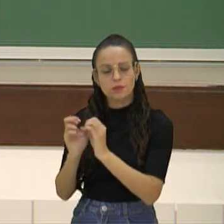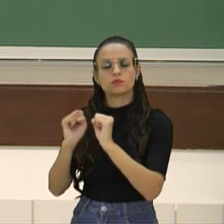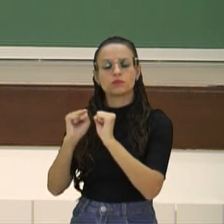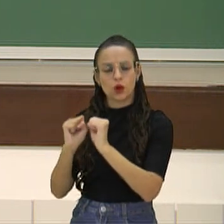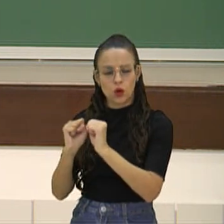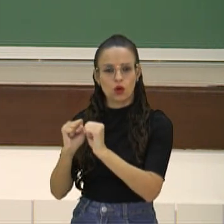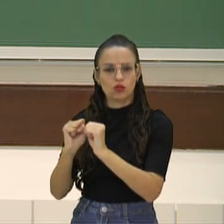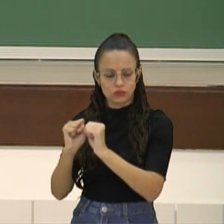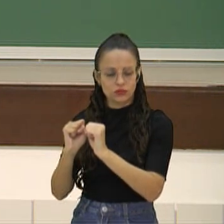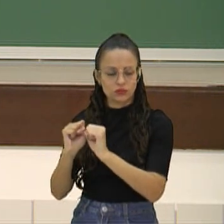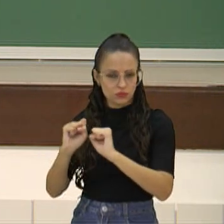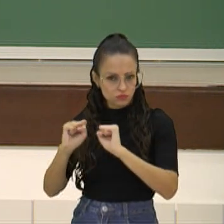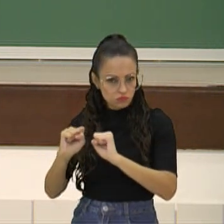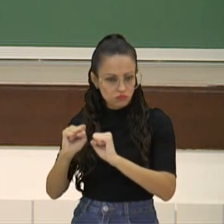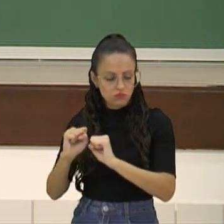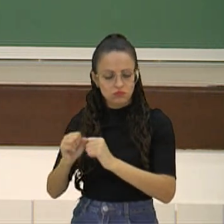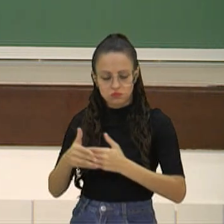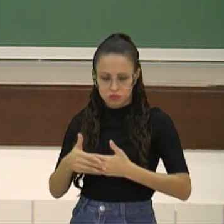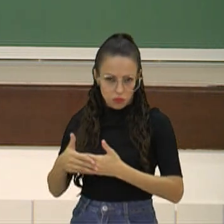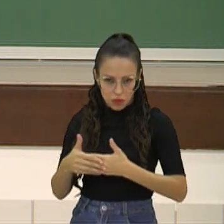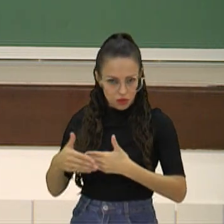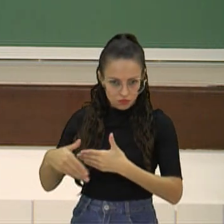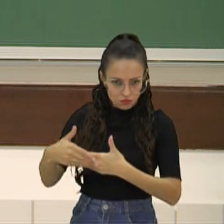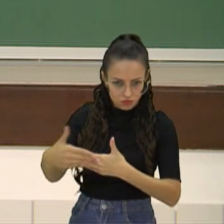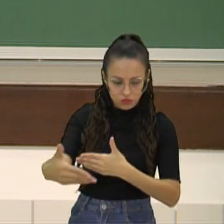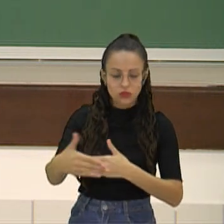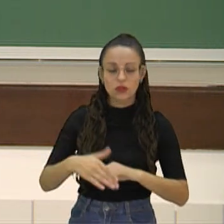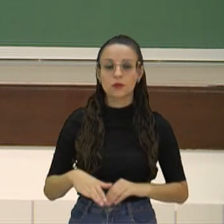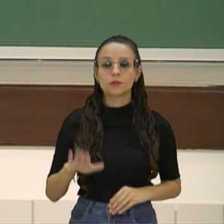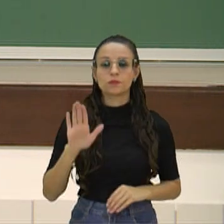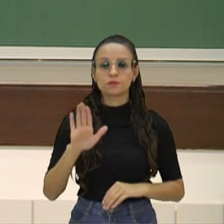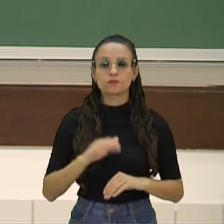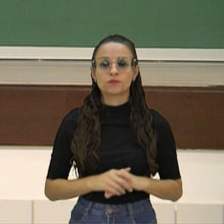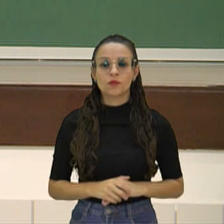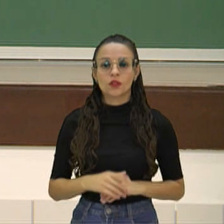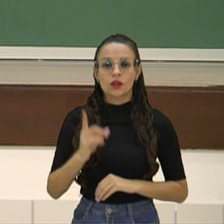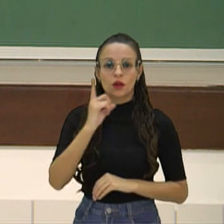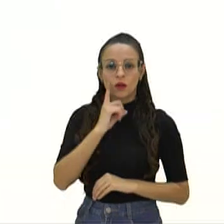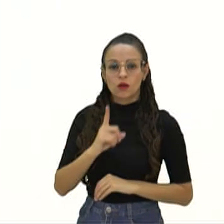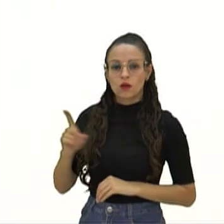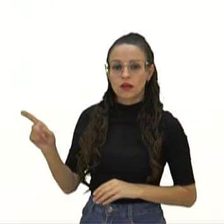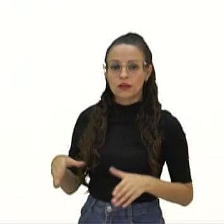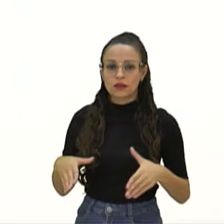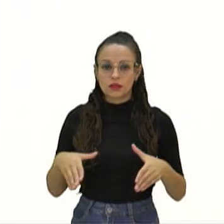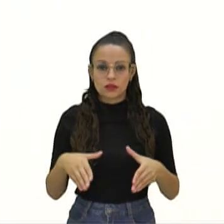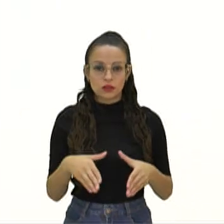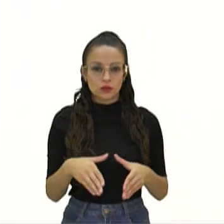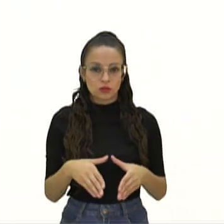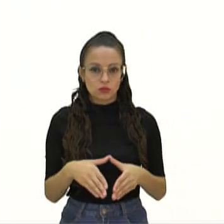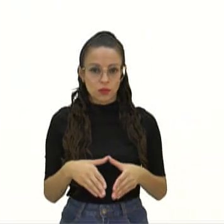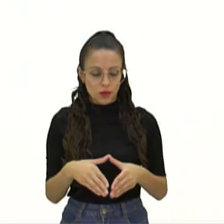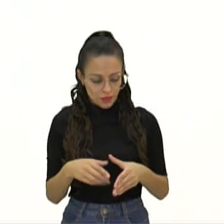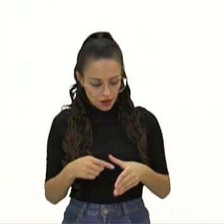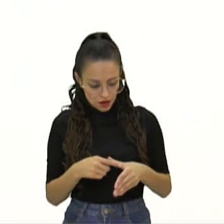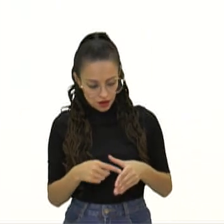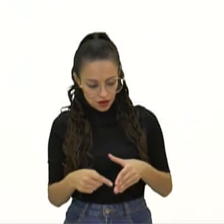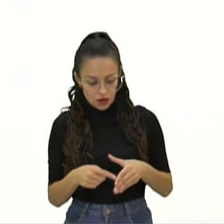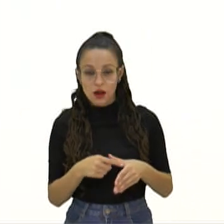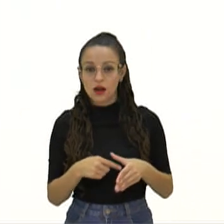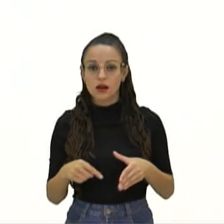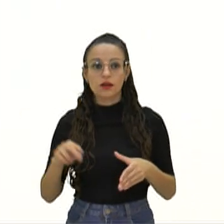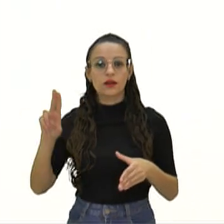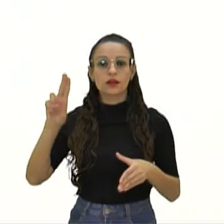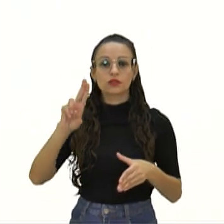fecundado e gerar lá, no caso, um bebê. A mucosa uterina, gente, ela é chamada de endométrio, ou seja, a parte interna do